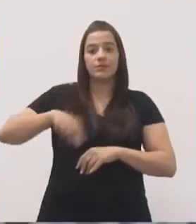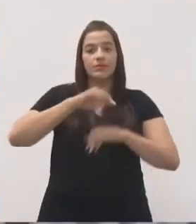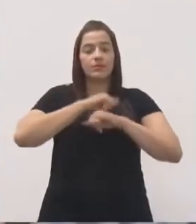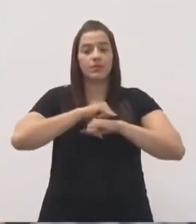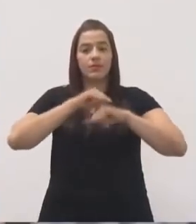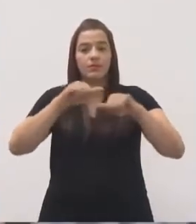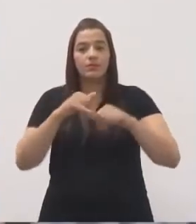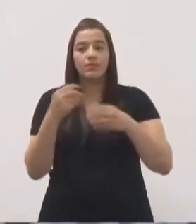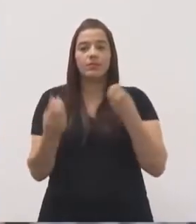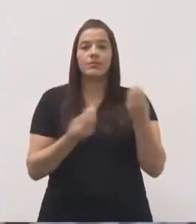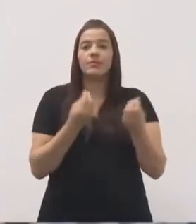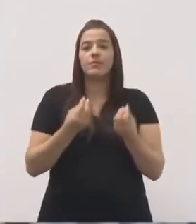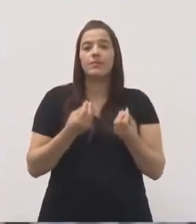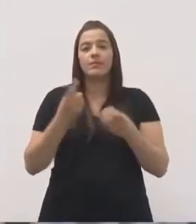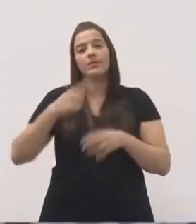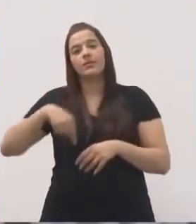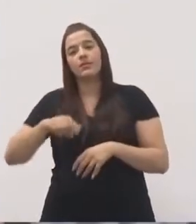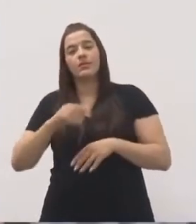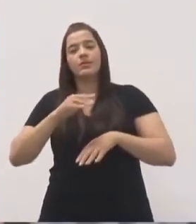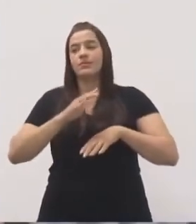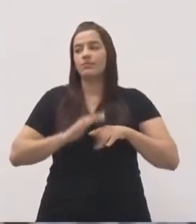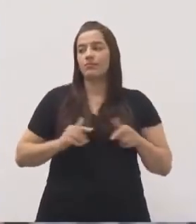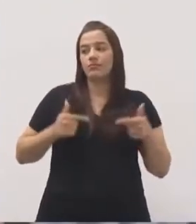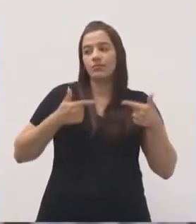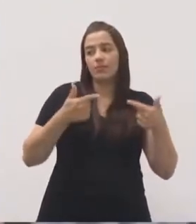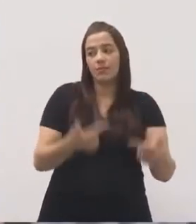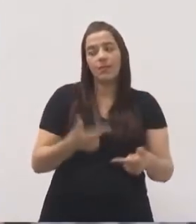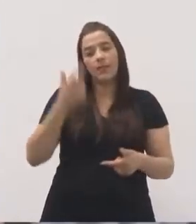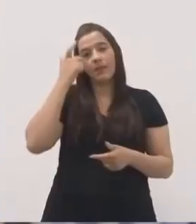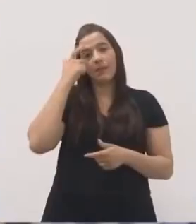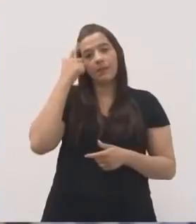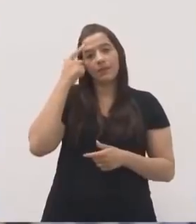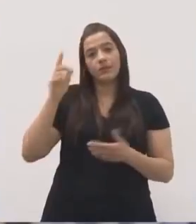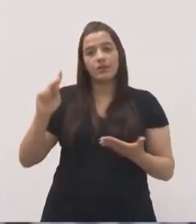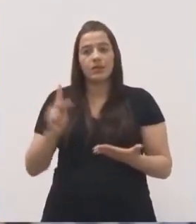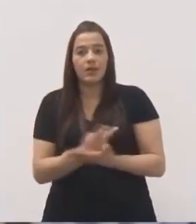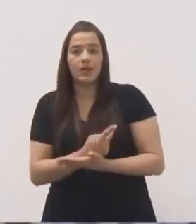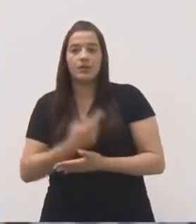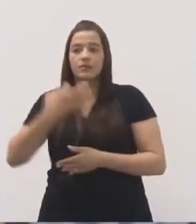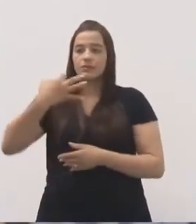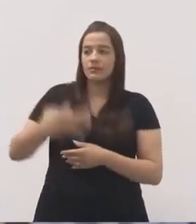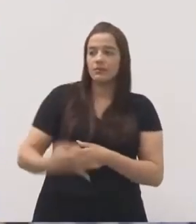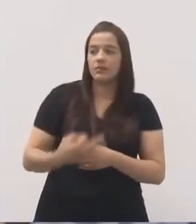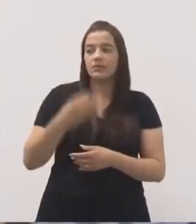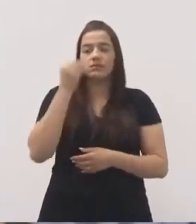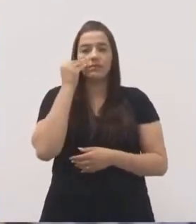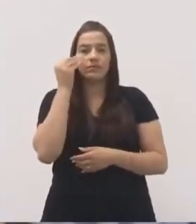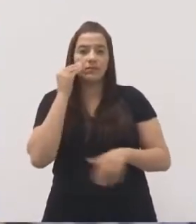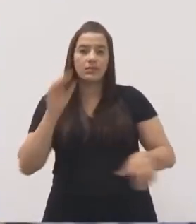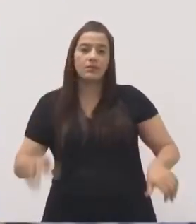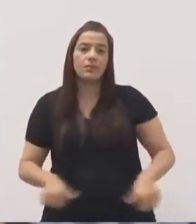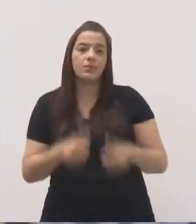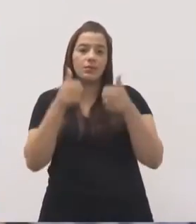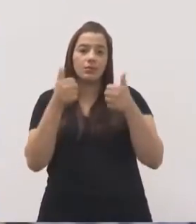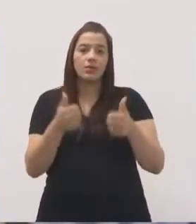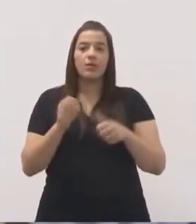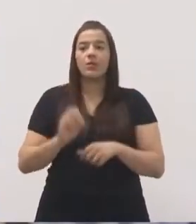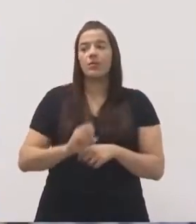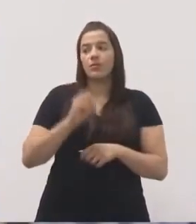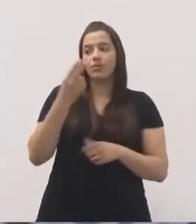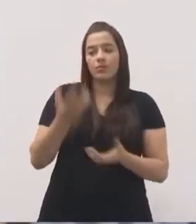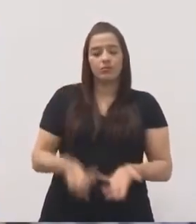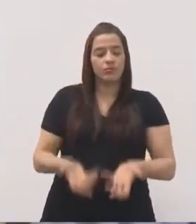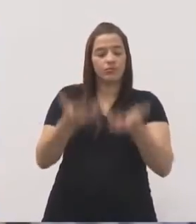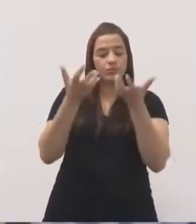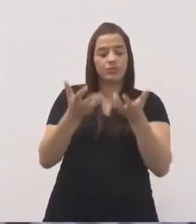e é para isso que servem nossas ações. A gente pensa o que deu errado, o que deu certo, que pode ser melhorado ou potencializado,